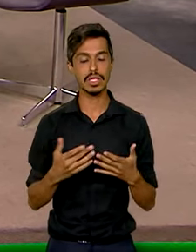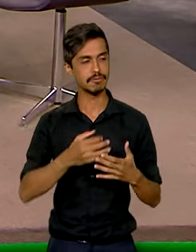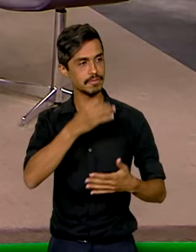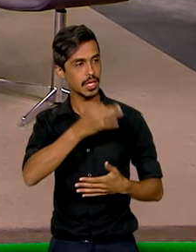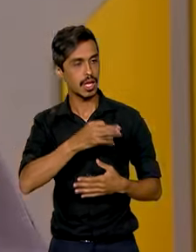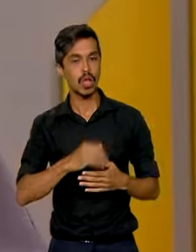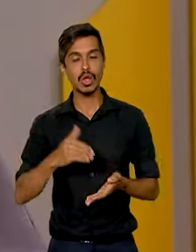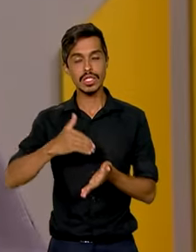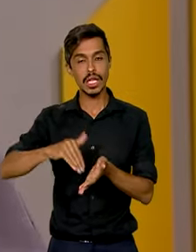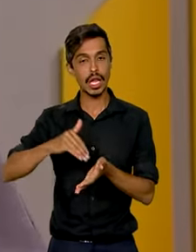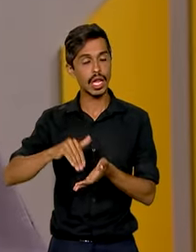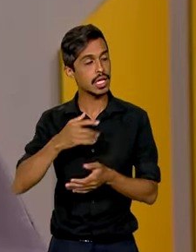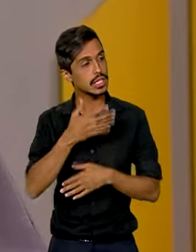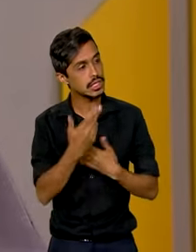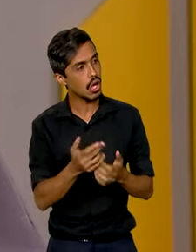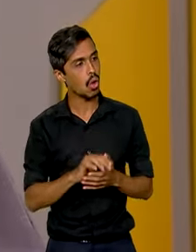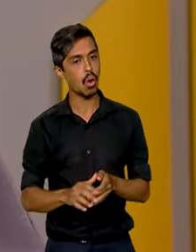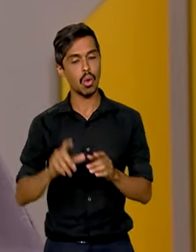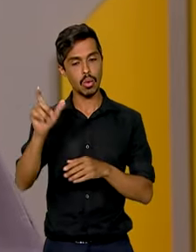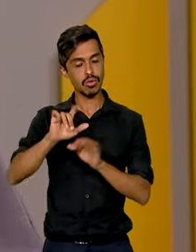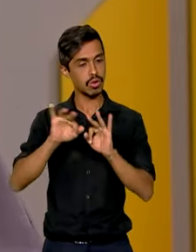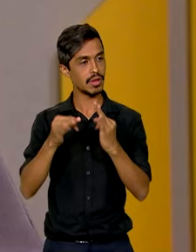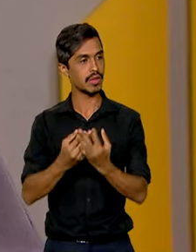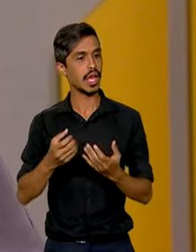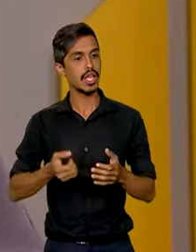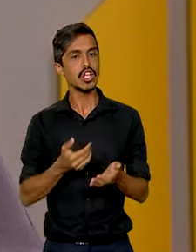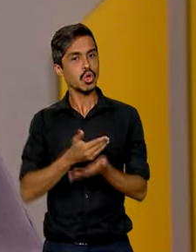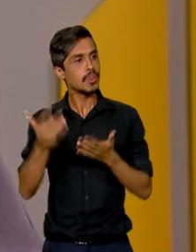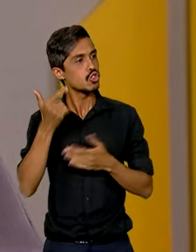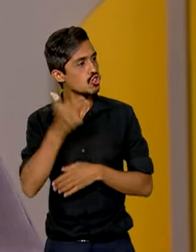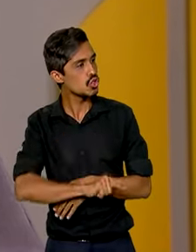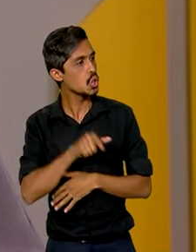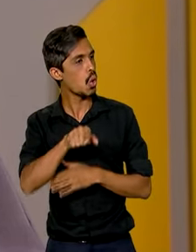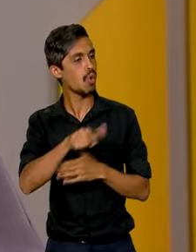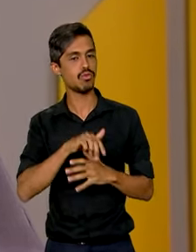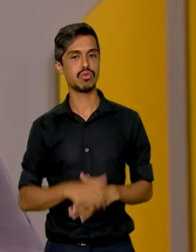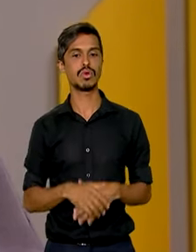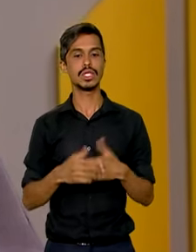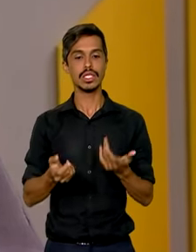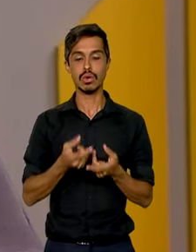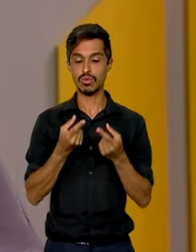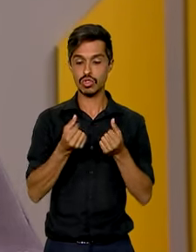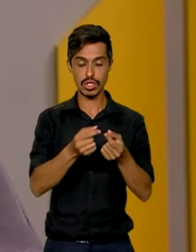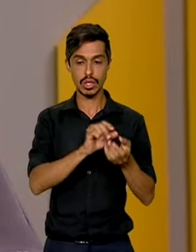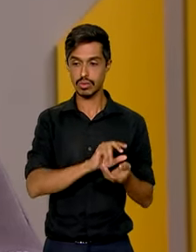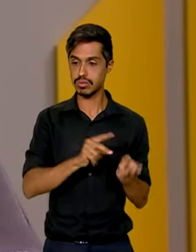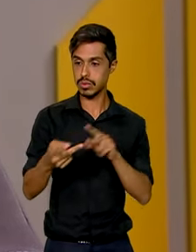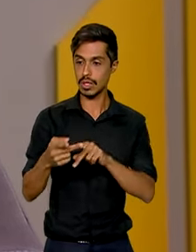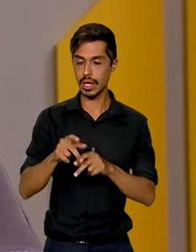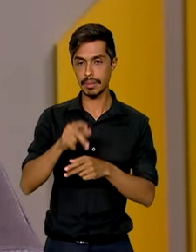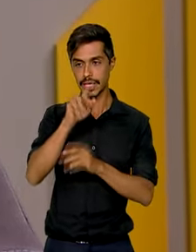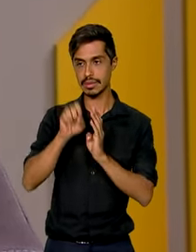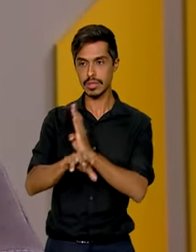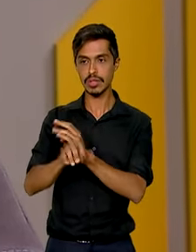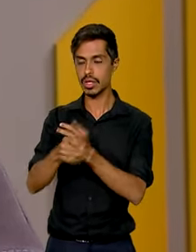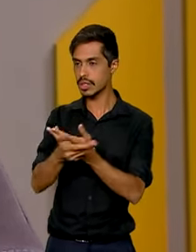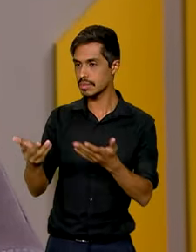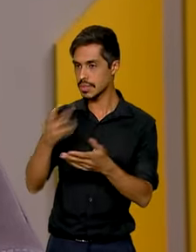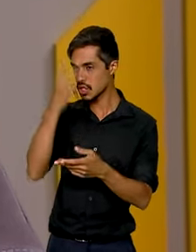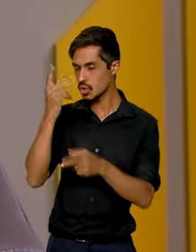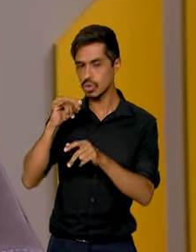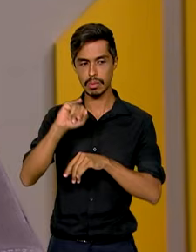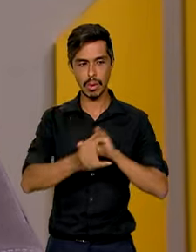o Bolsa Família foi relançado agora pelo governo Lula, né? E o repasse de recursos para os beneficiários é feito de acordo